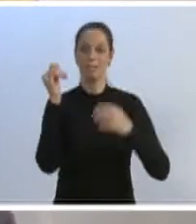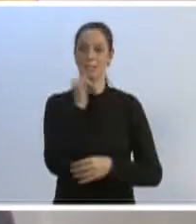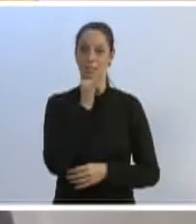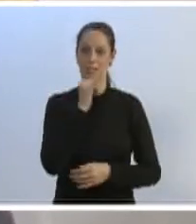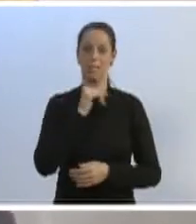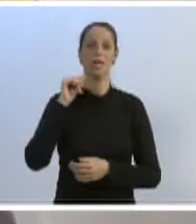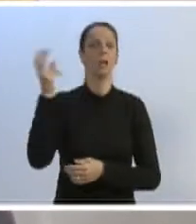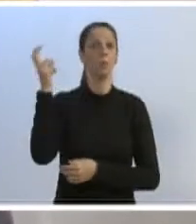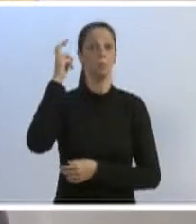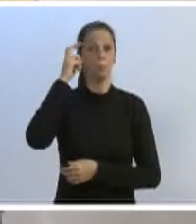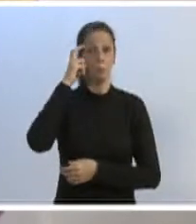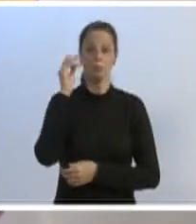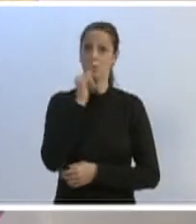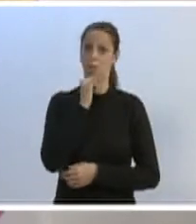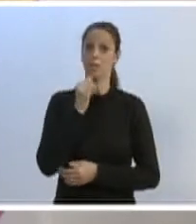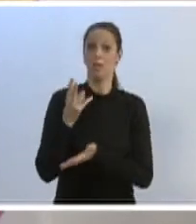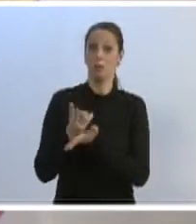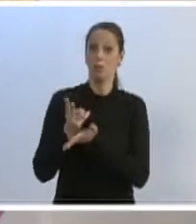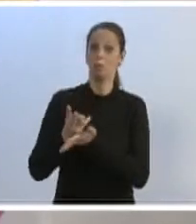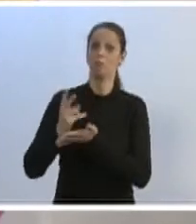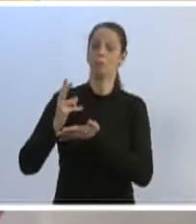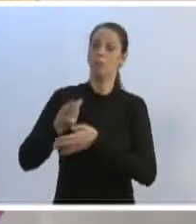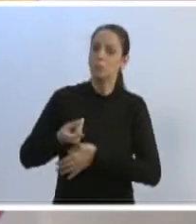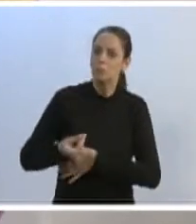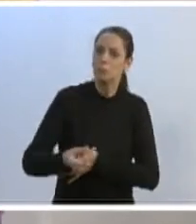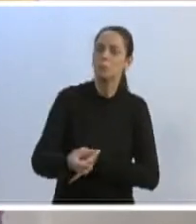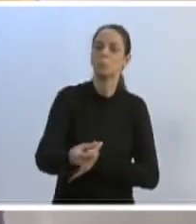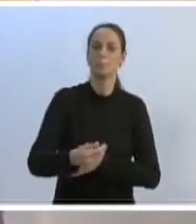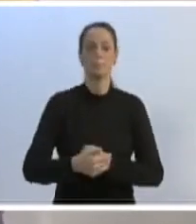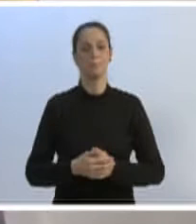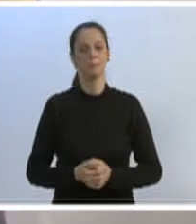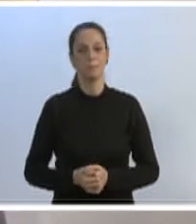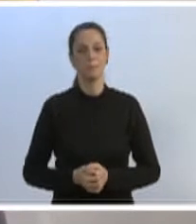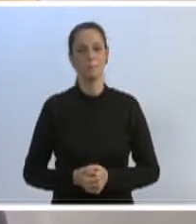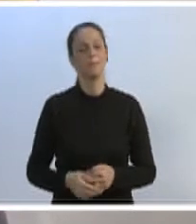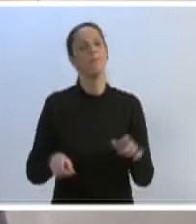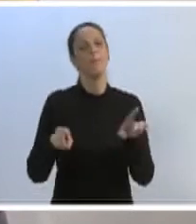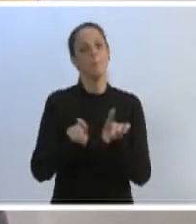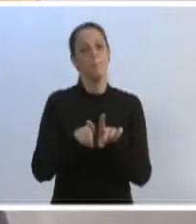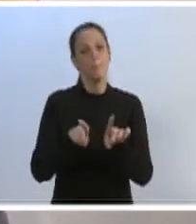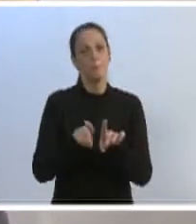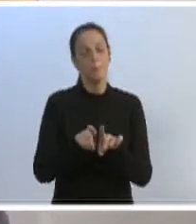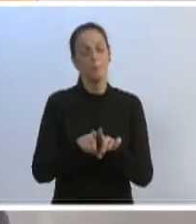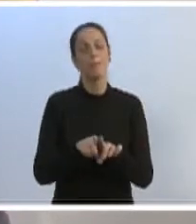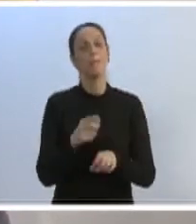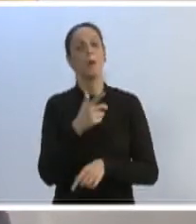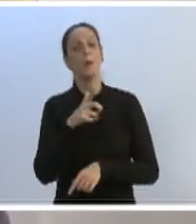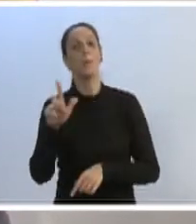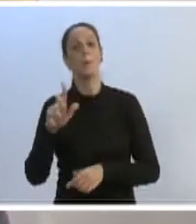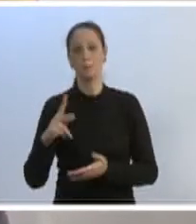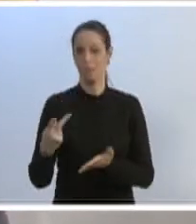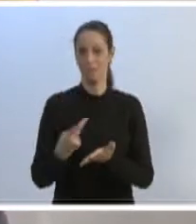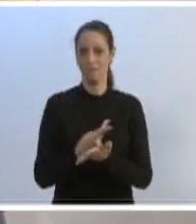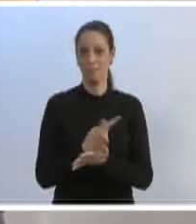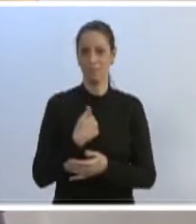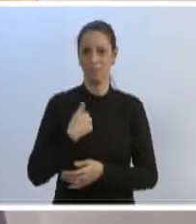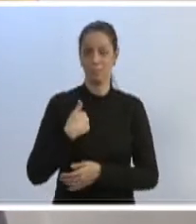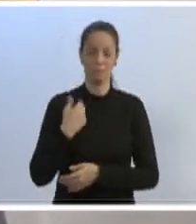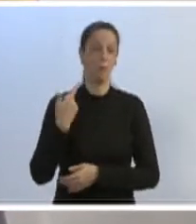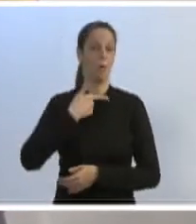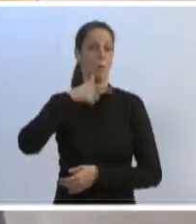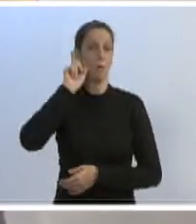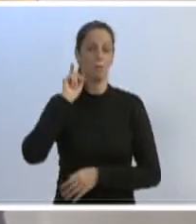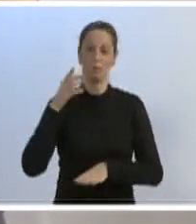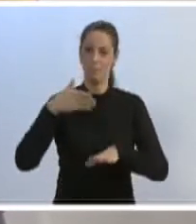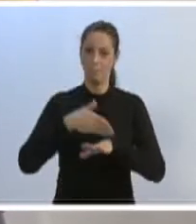permaneça essa cultura no município. Gostaria de destacar também o evento que participei ontem, tanto na parte